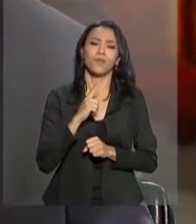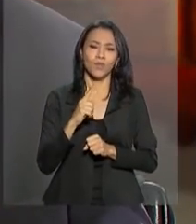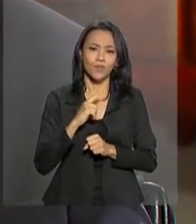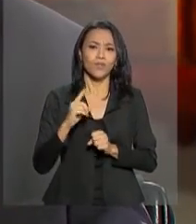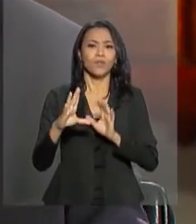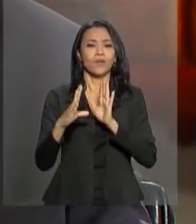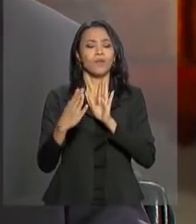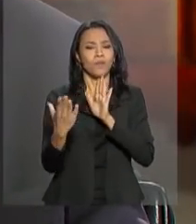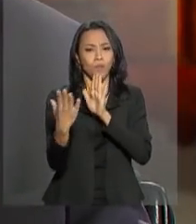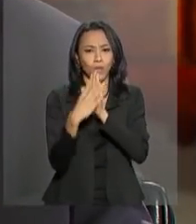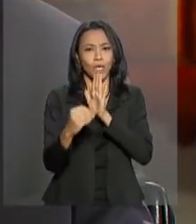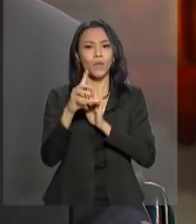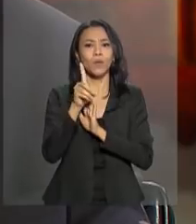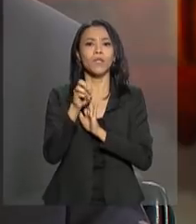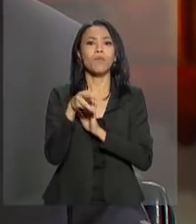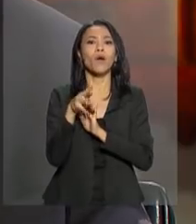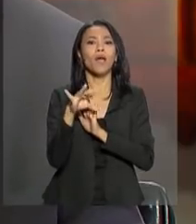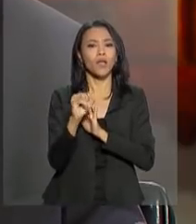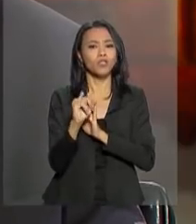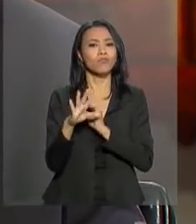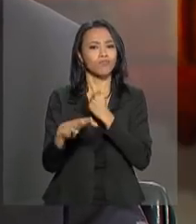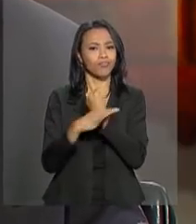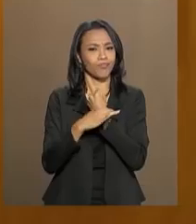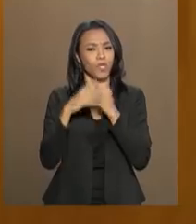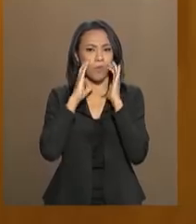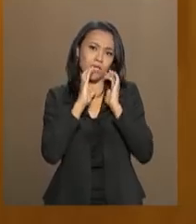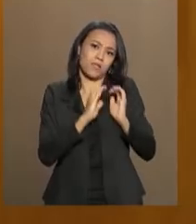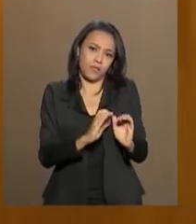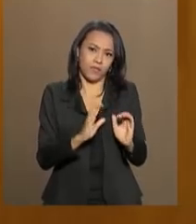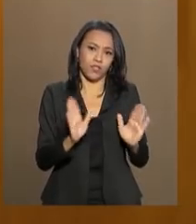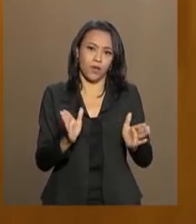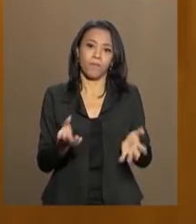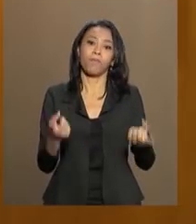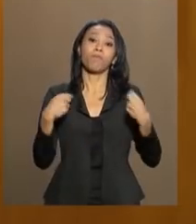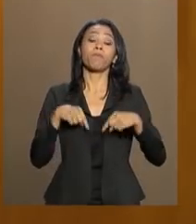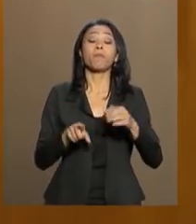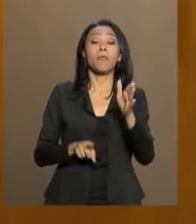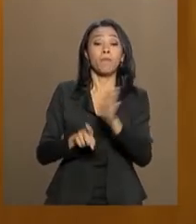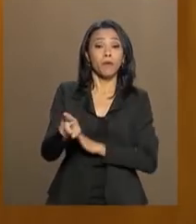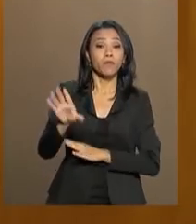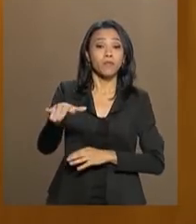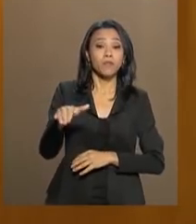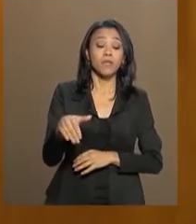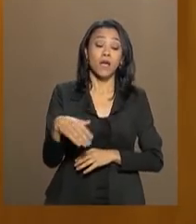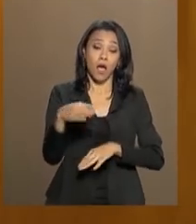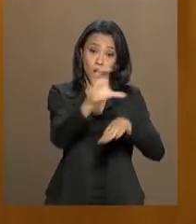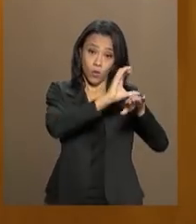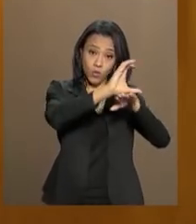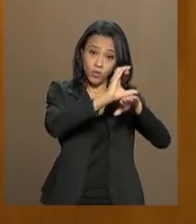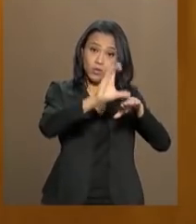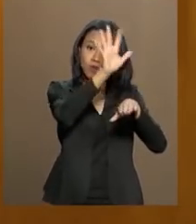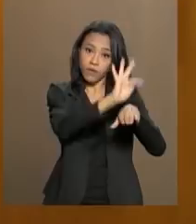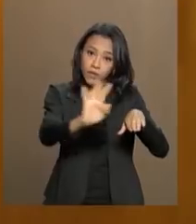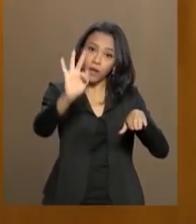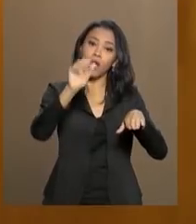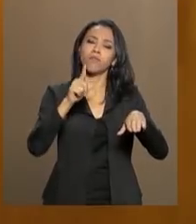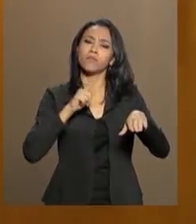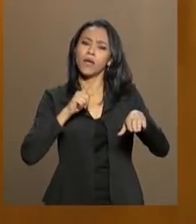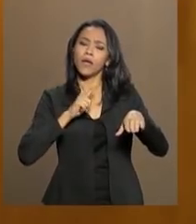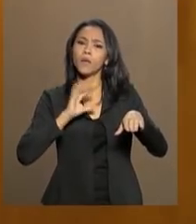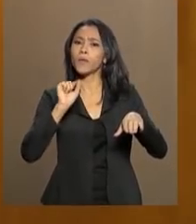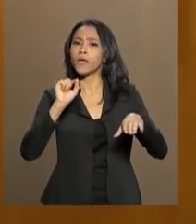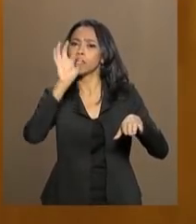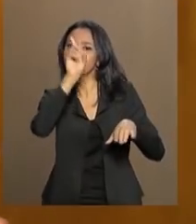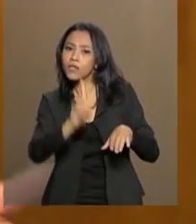corporificada, formatada e, graças a Deus, obedecida. Presidente Michel Temer, a Constituição Federal prevê também